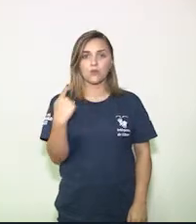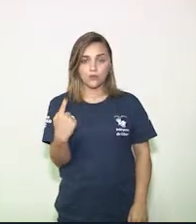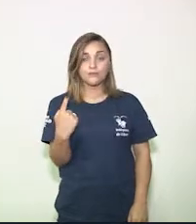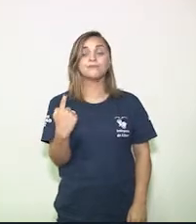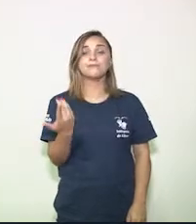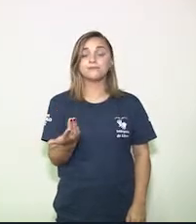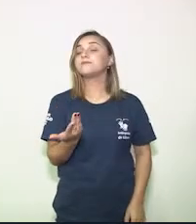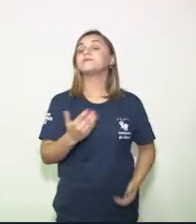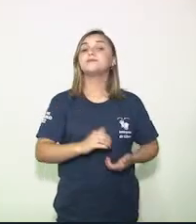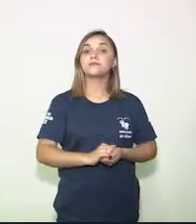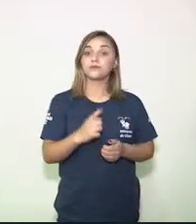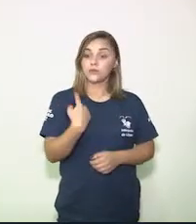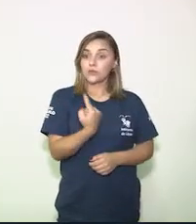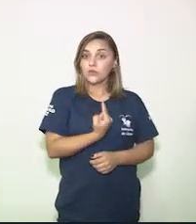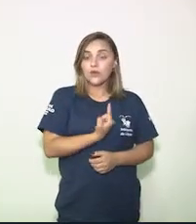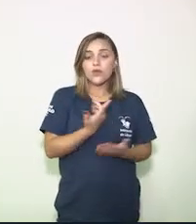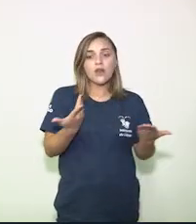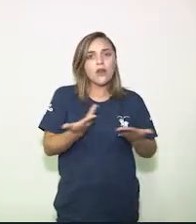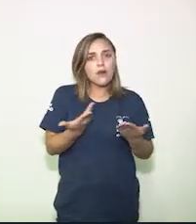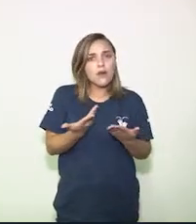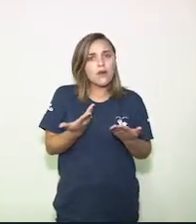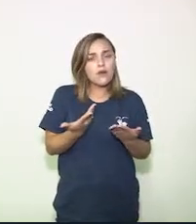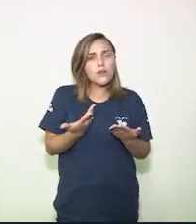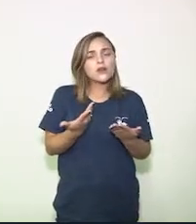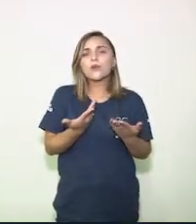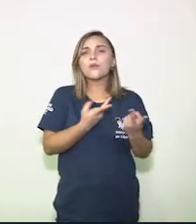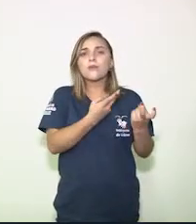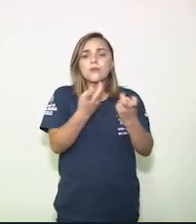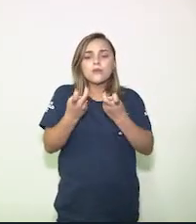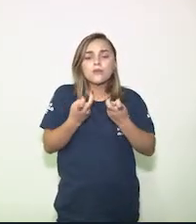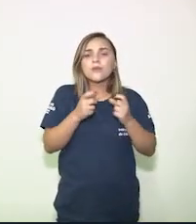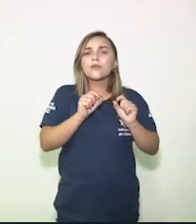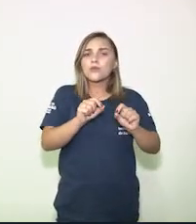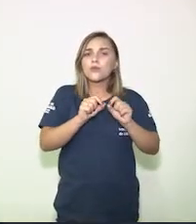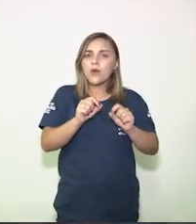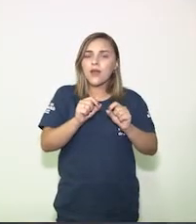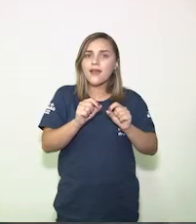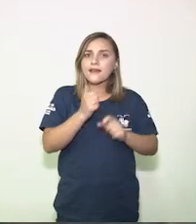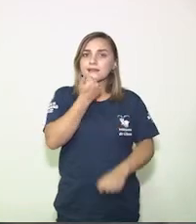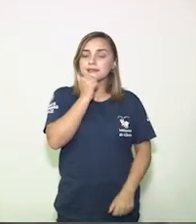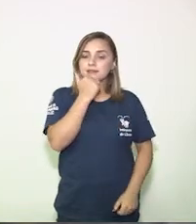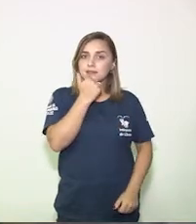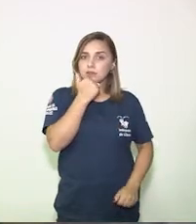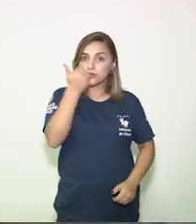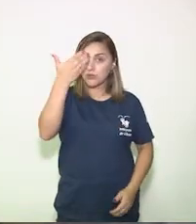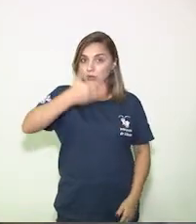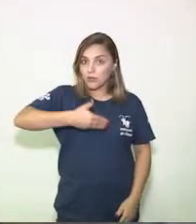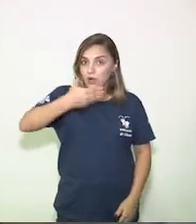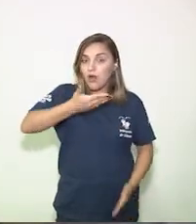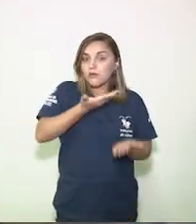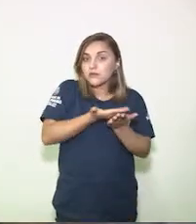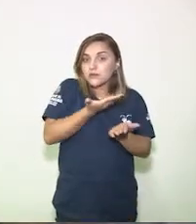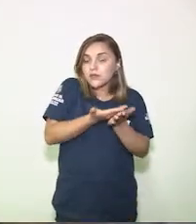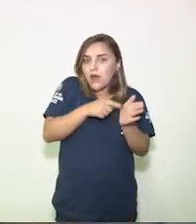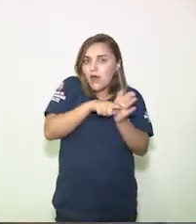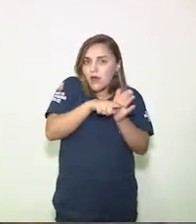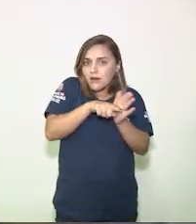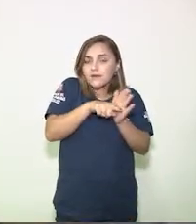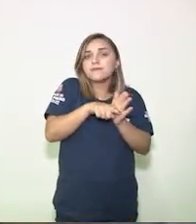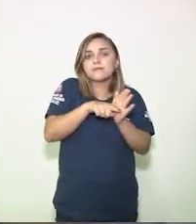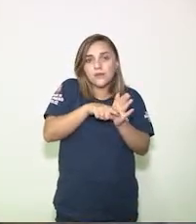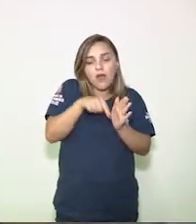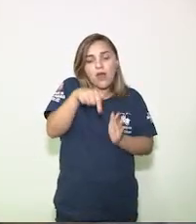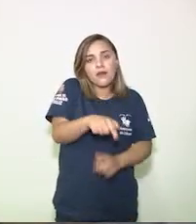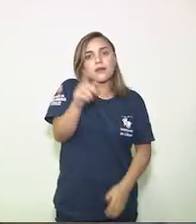nós, então, nos debruçamos sobre as evidências científicas em estudos